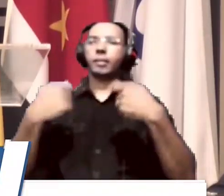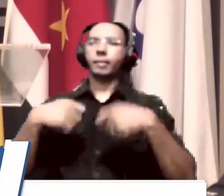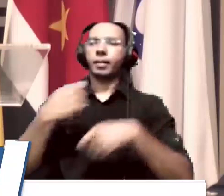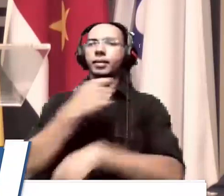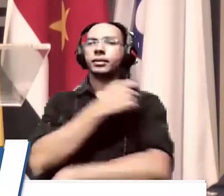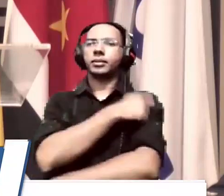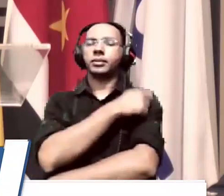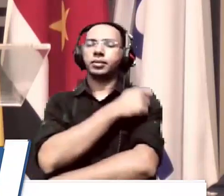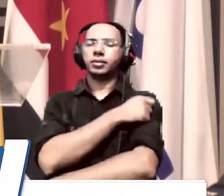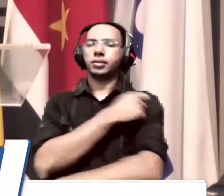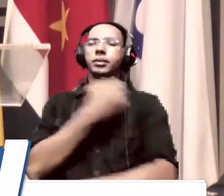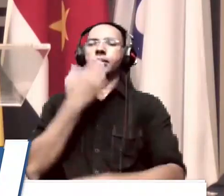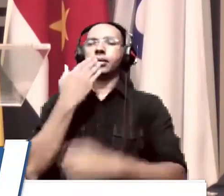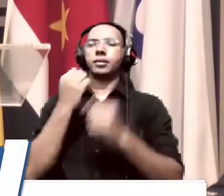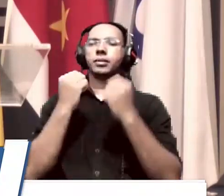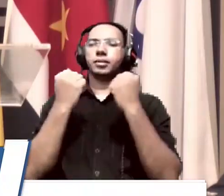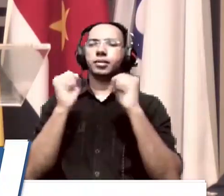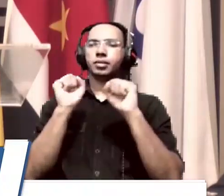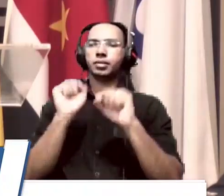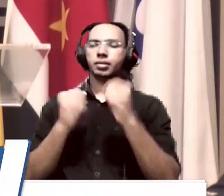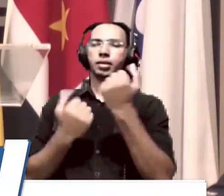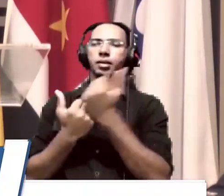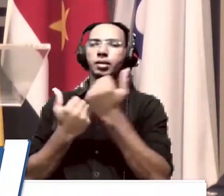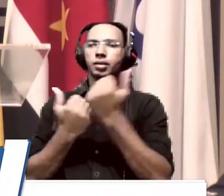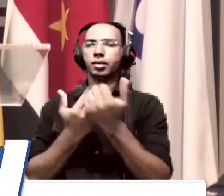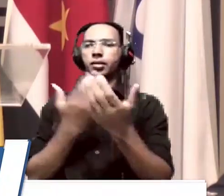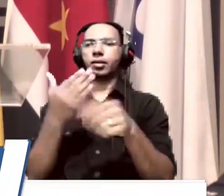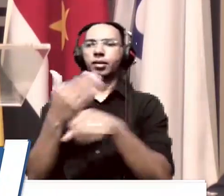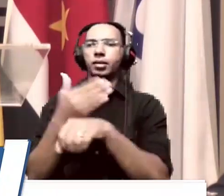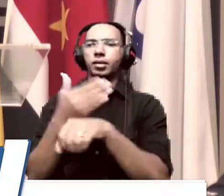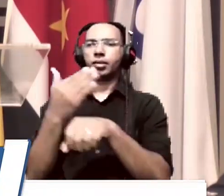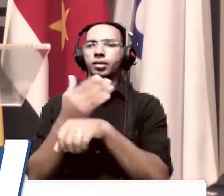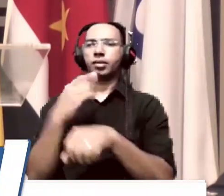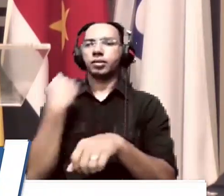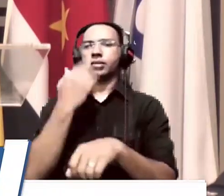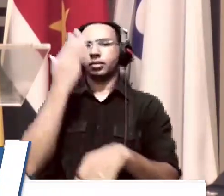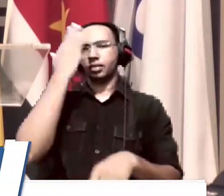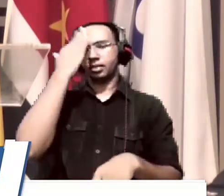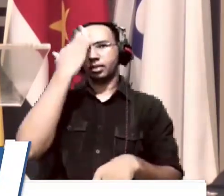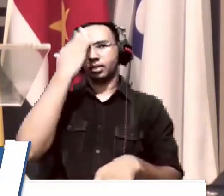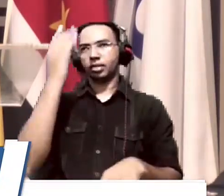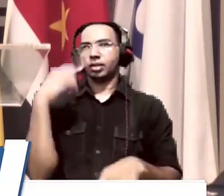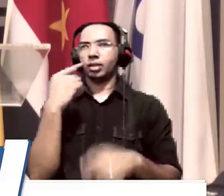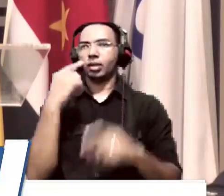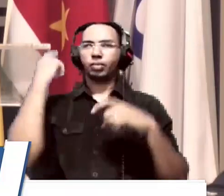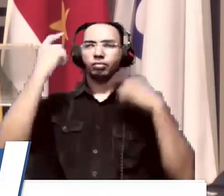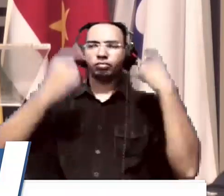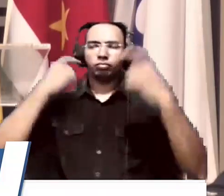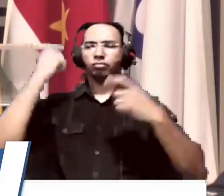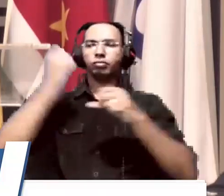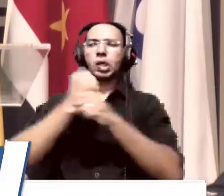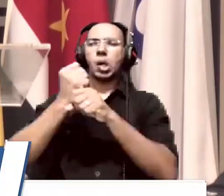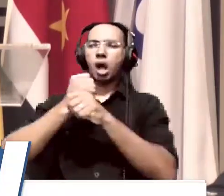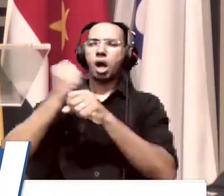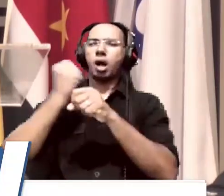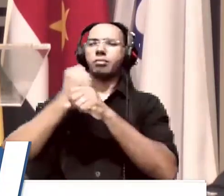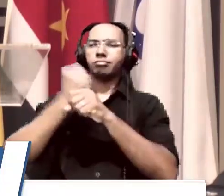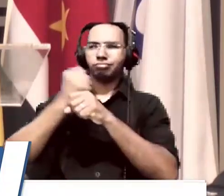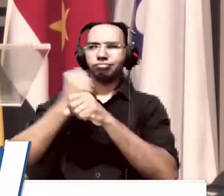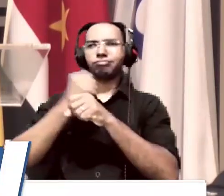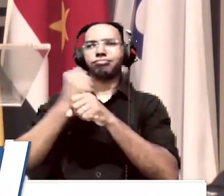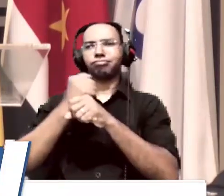com a colaboração de vocês, com a participação de vocês, para entender a nossa preocupação, que já vem de muitos anos e que acaba culminando